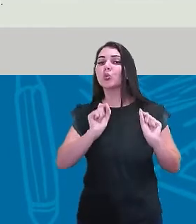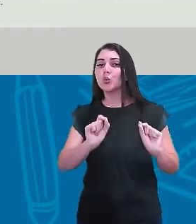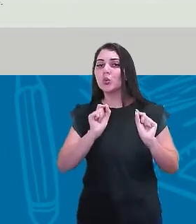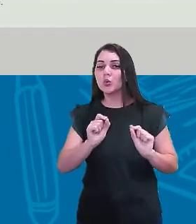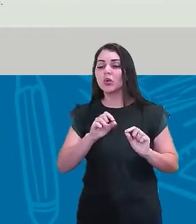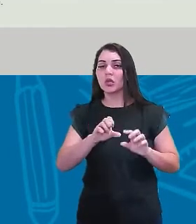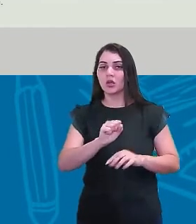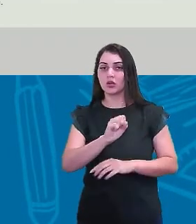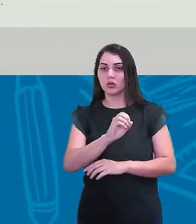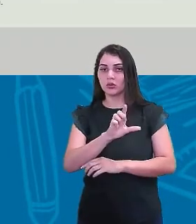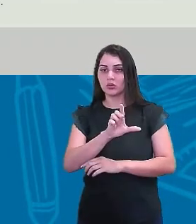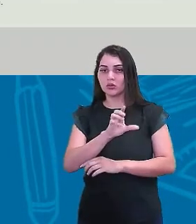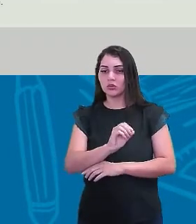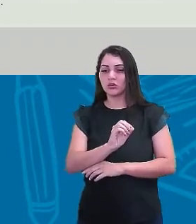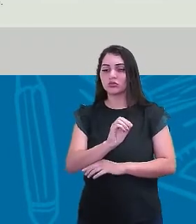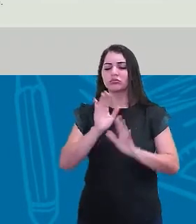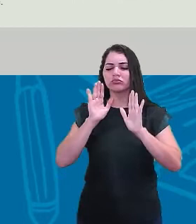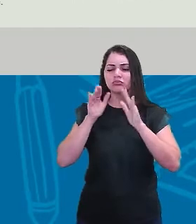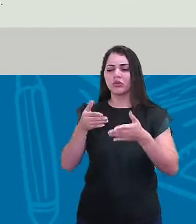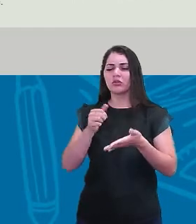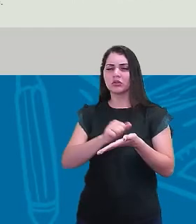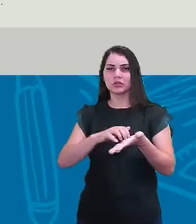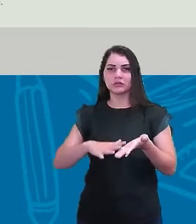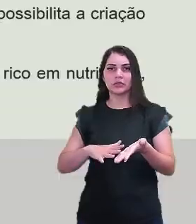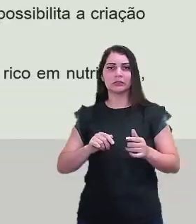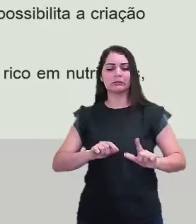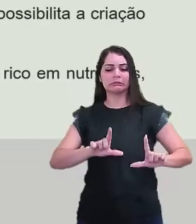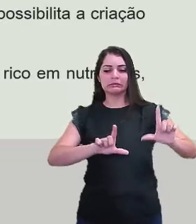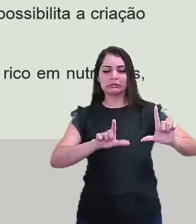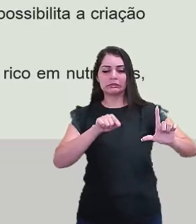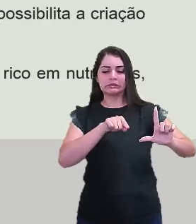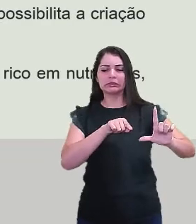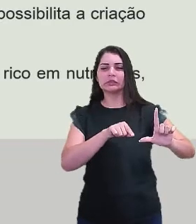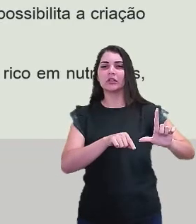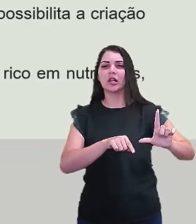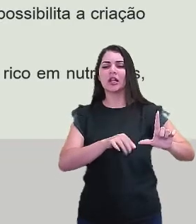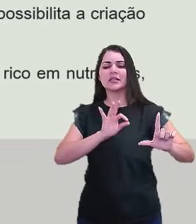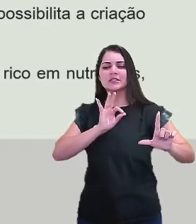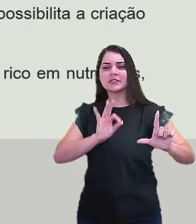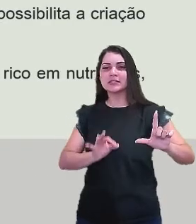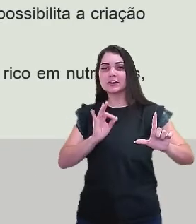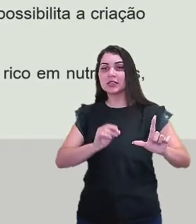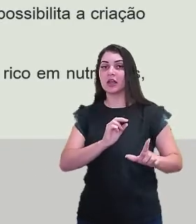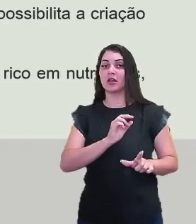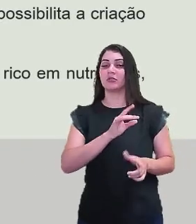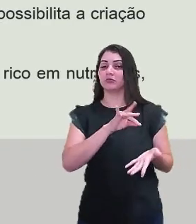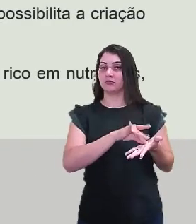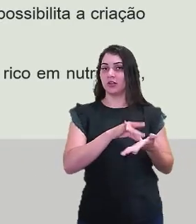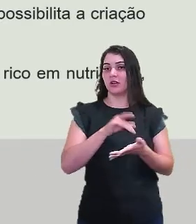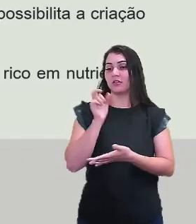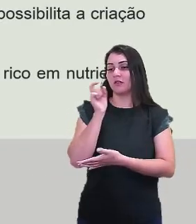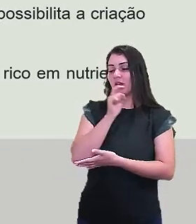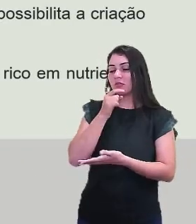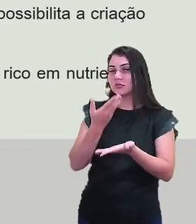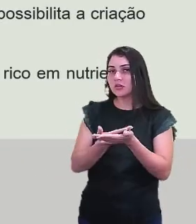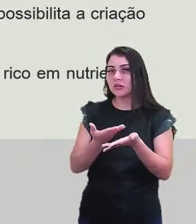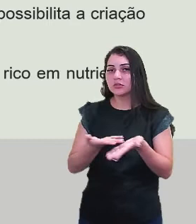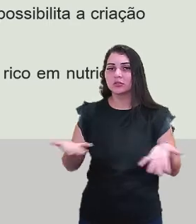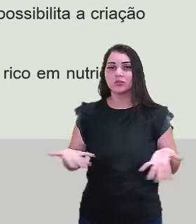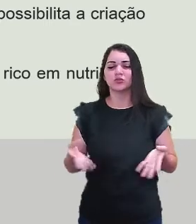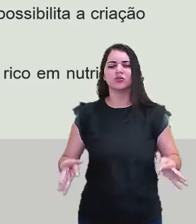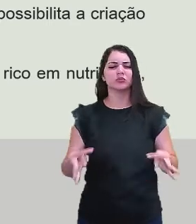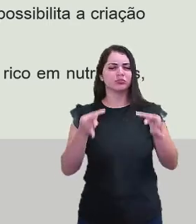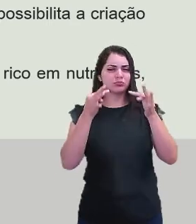solo. Então, foca a atividade aí na tela, que eu quero ver quem vai acertar o verdadeiro e falso da nossa aula de hoje. Então, presta